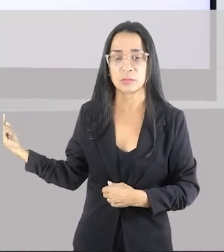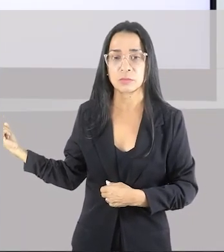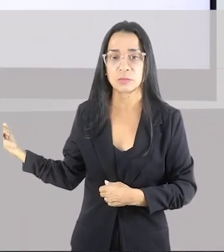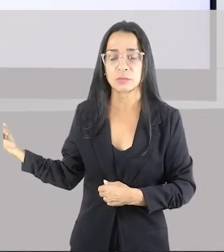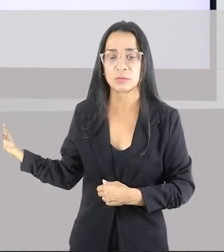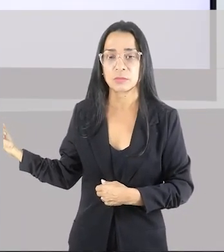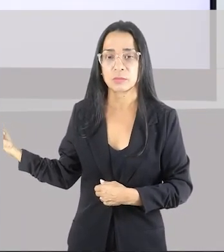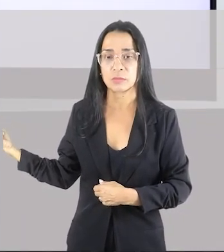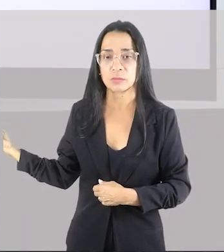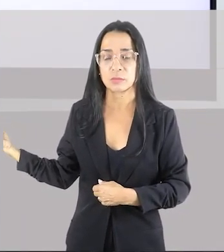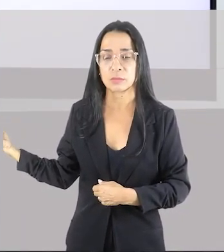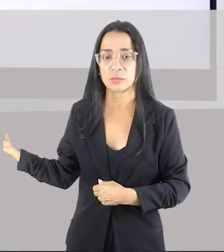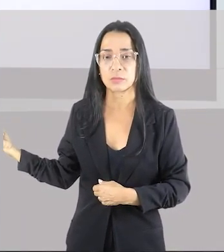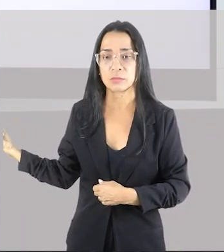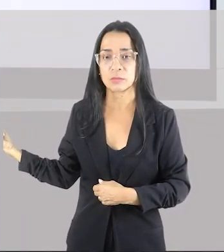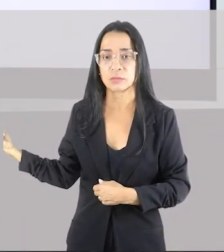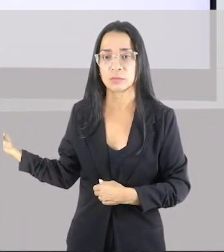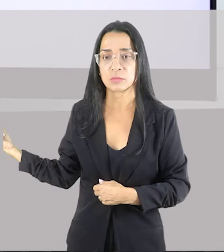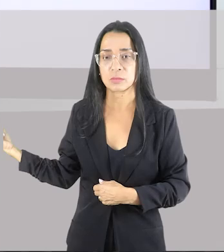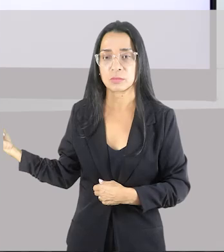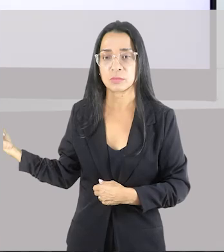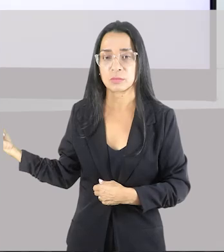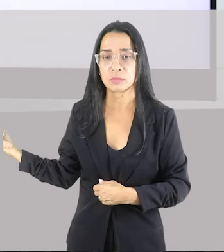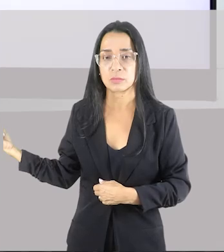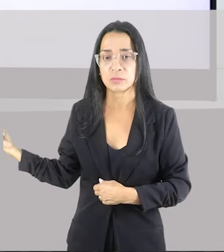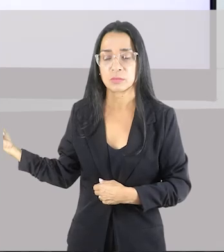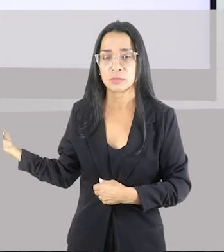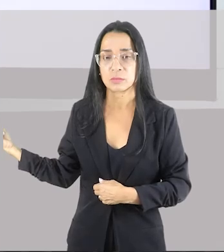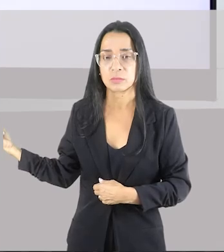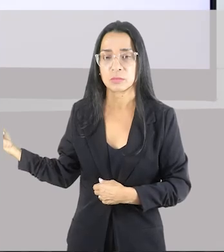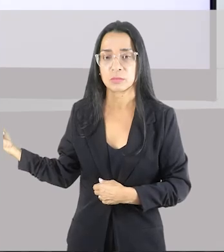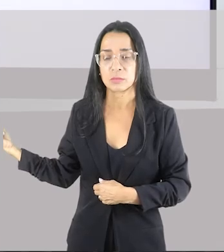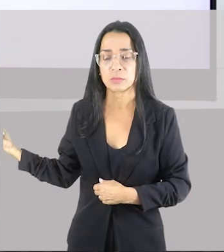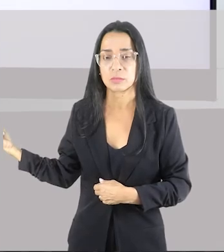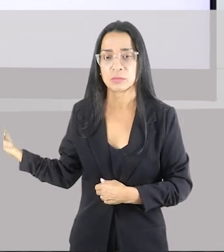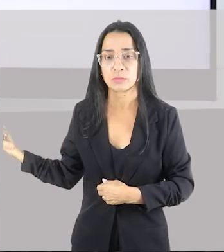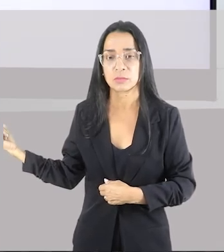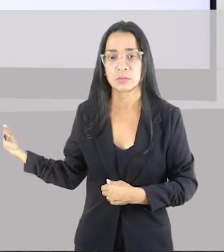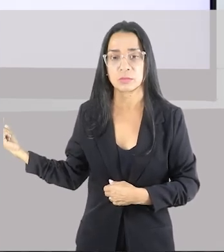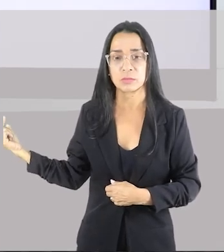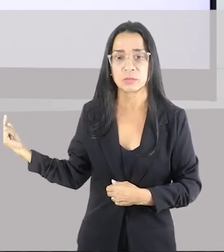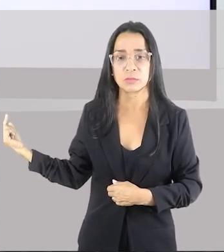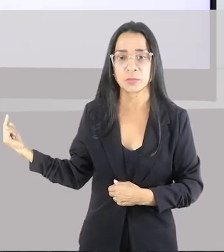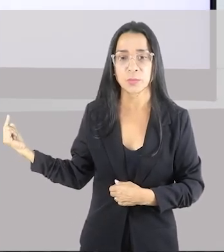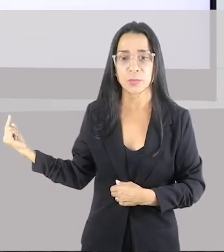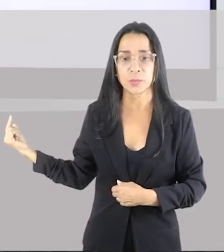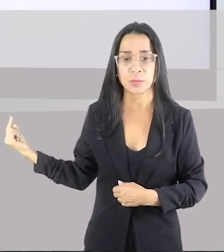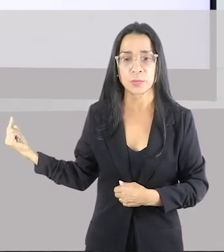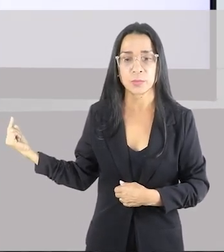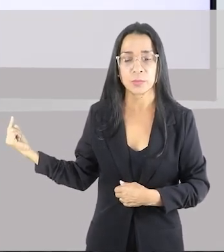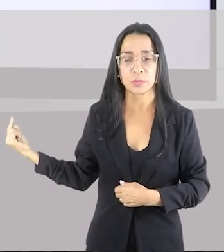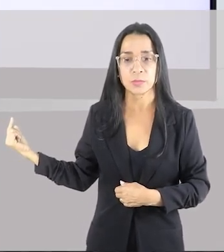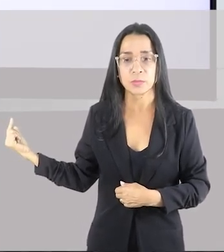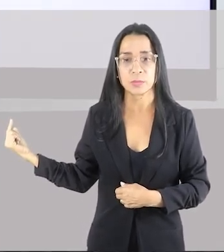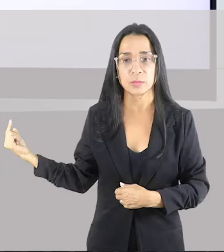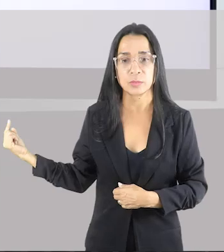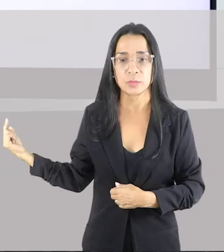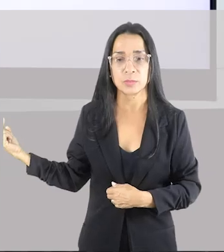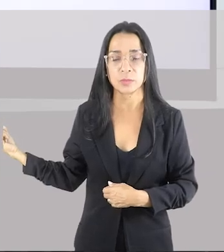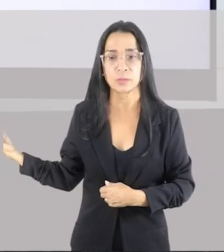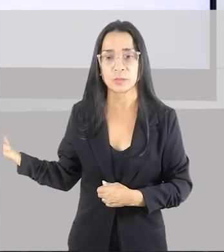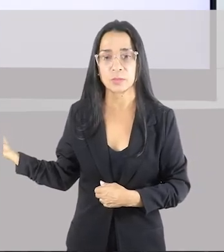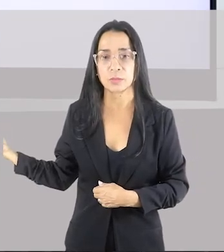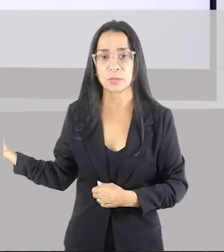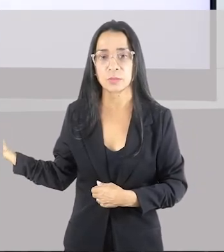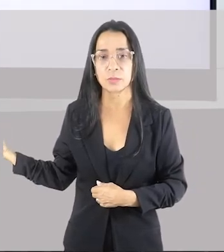no sexo feminino. Com relação à gametogênese, tal fato também é verificado, porém com uma precocidade